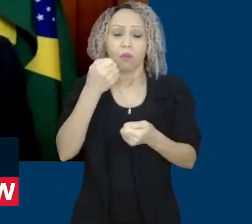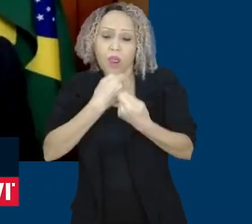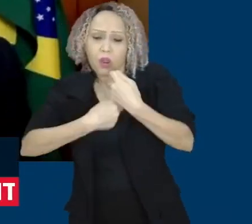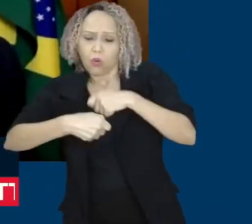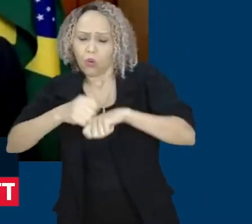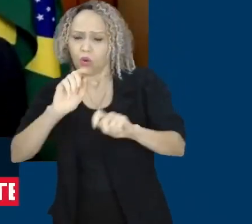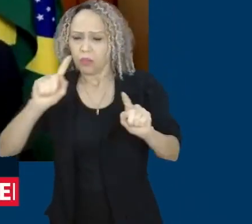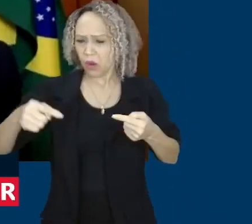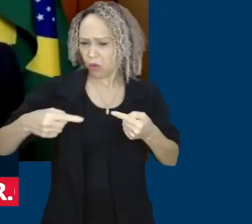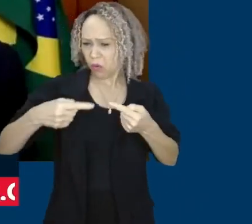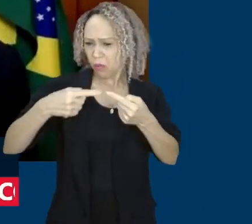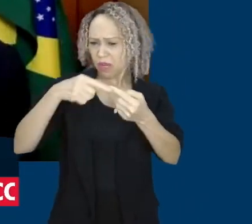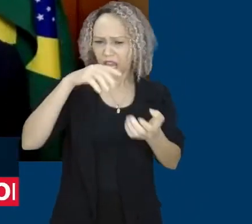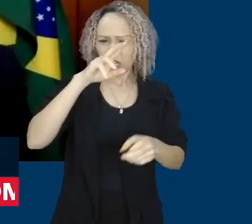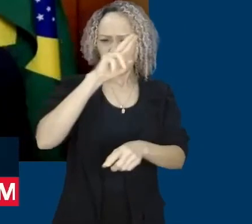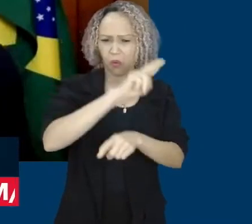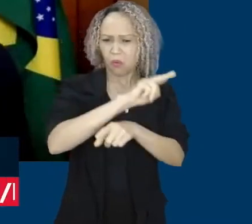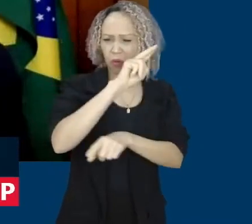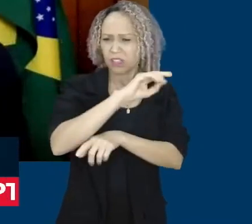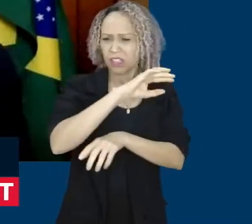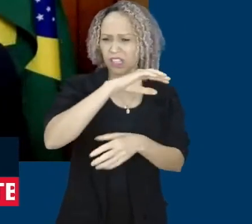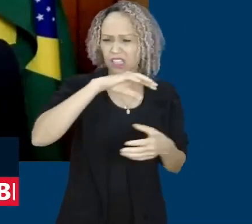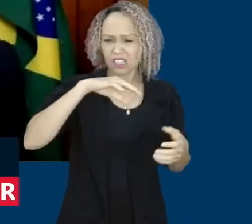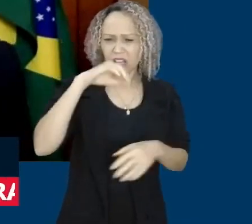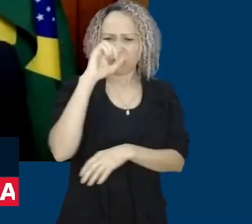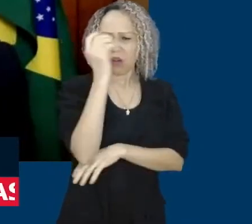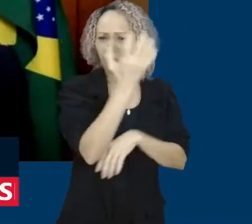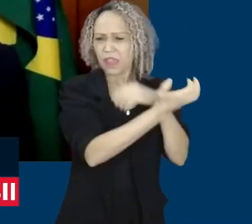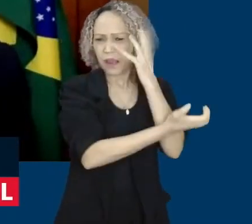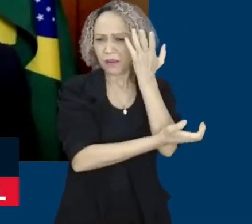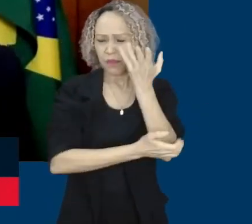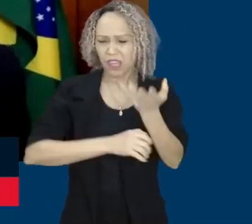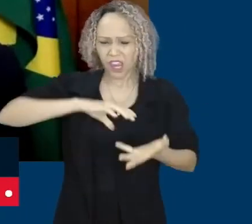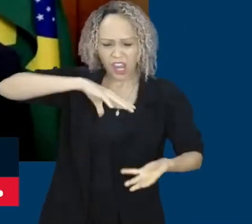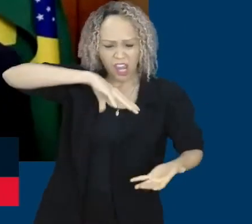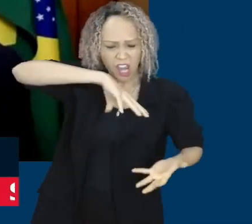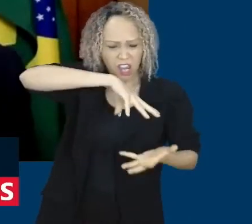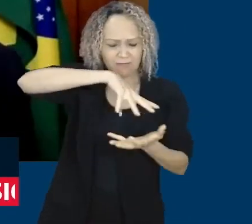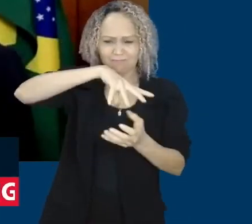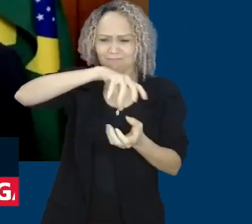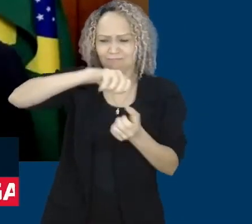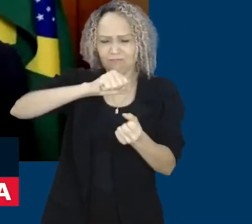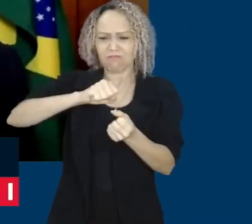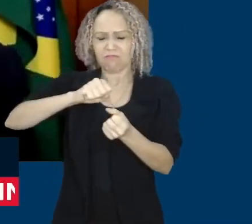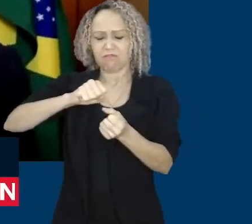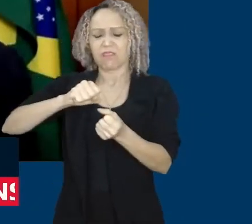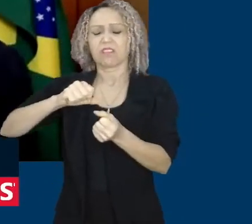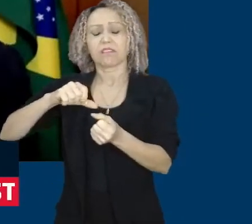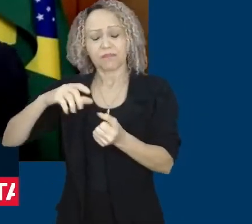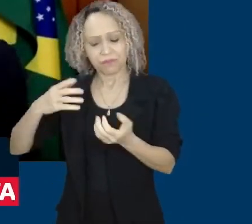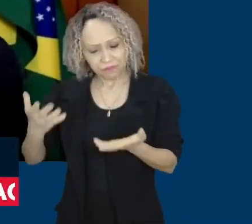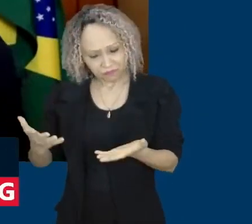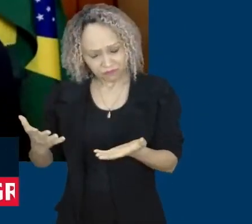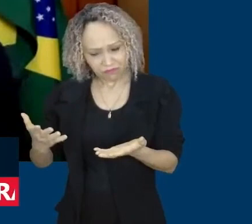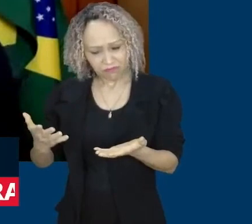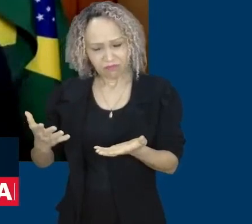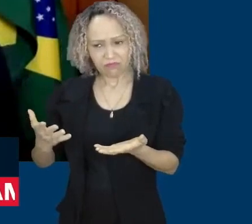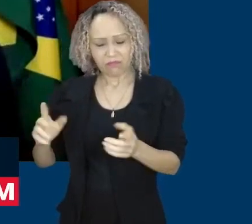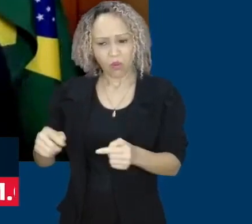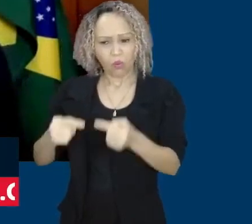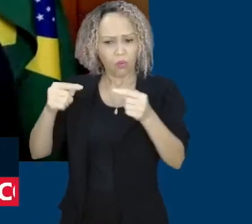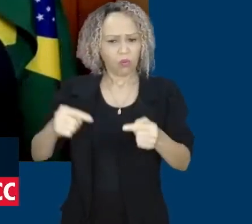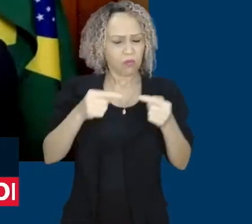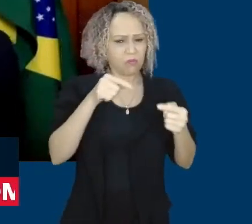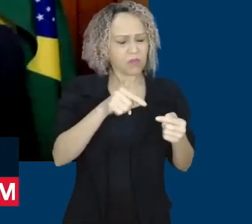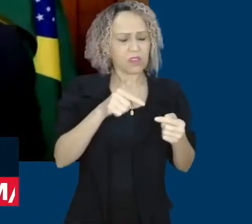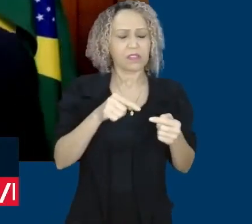de futuro que vai fazer do nosso país um país respeitado com presença no mundo. E nesse sentido, o